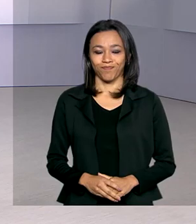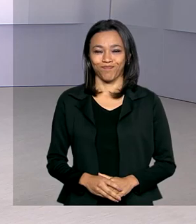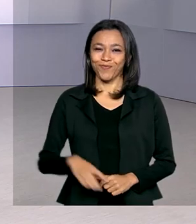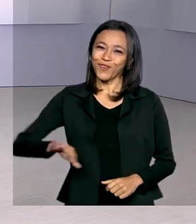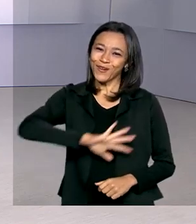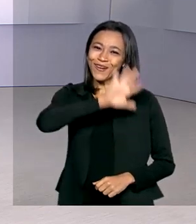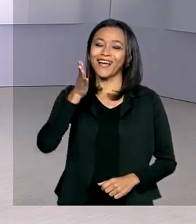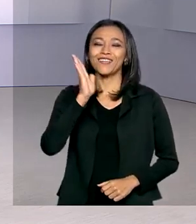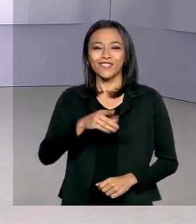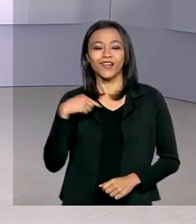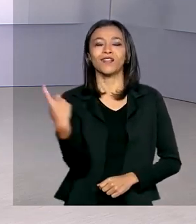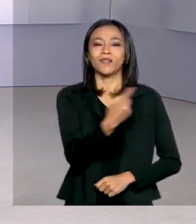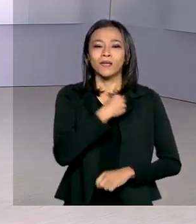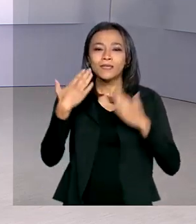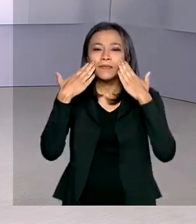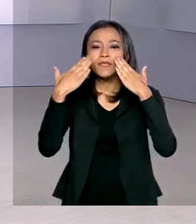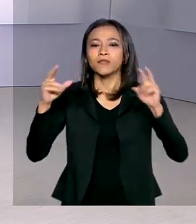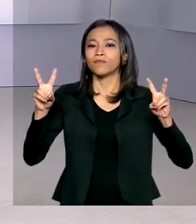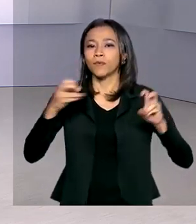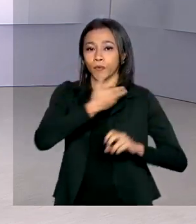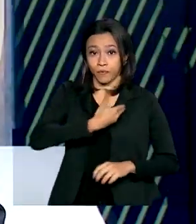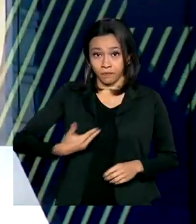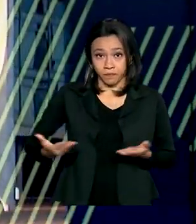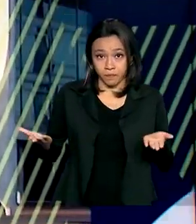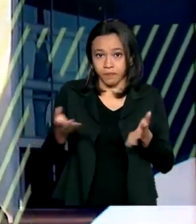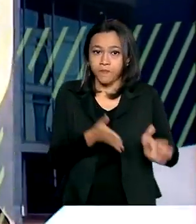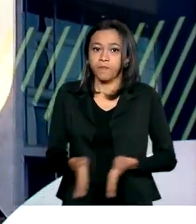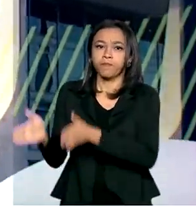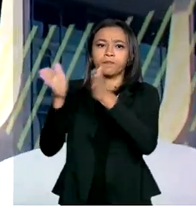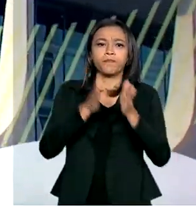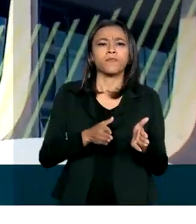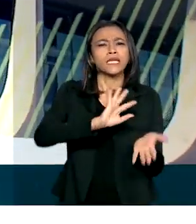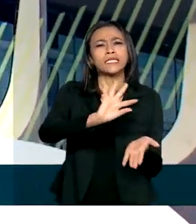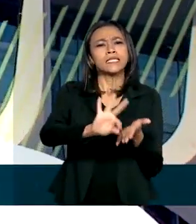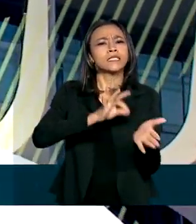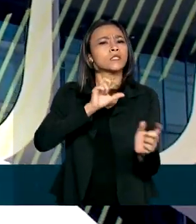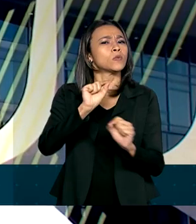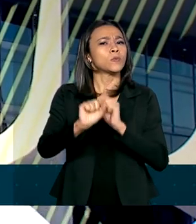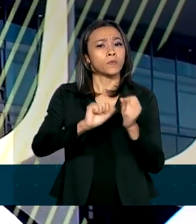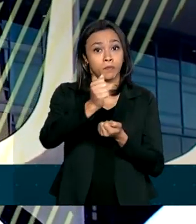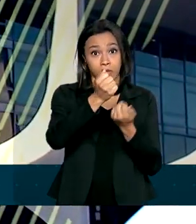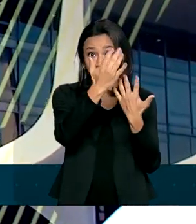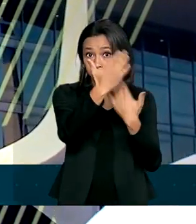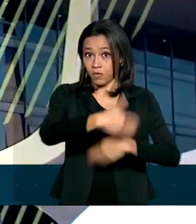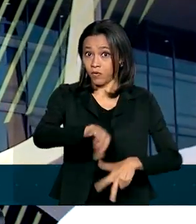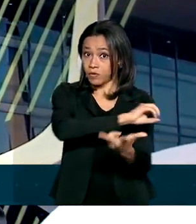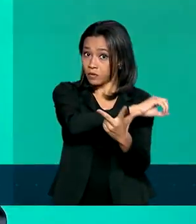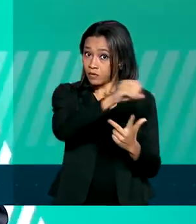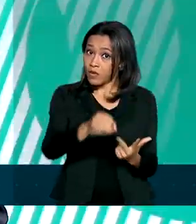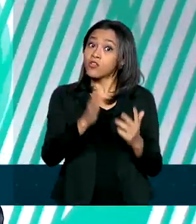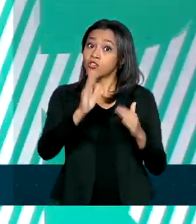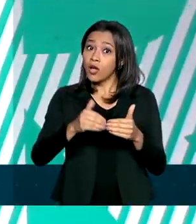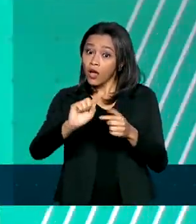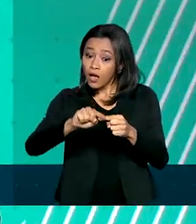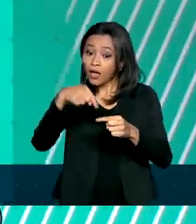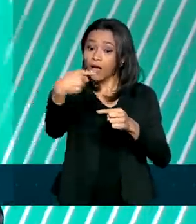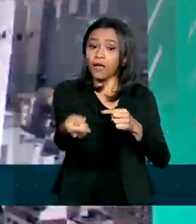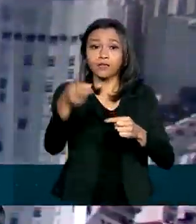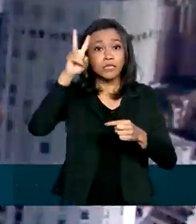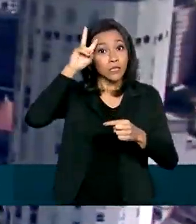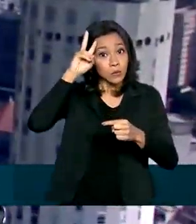Olá, já estamos no ar com o governo agora. As inscrições para o Exame Nacional do Ensino Médio começam na próxima segunda